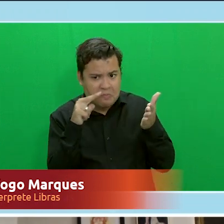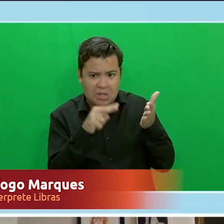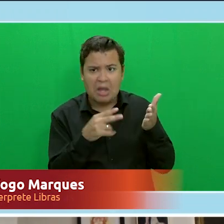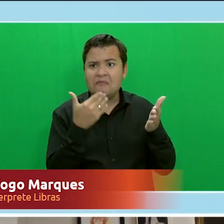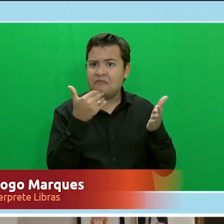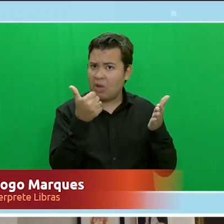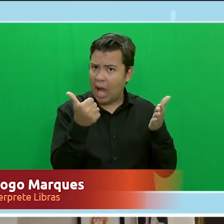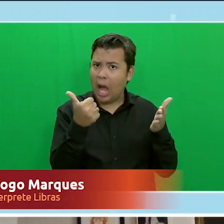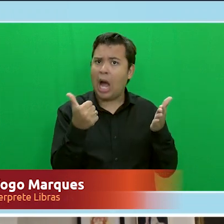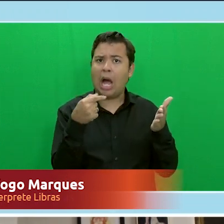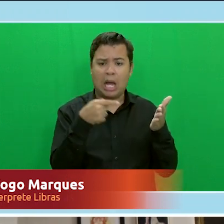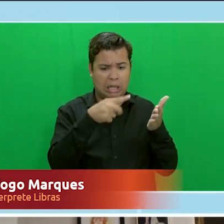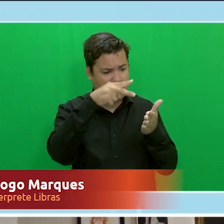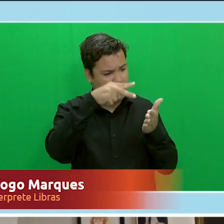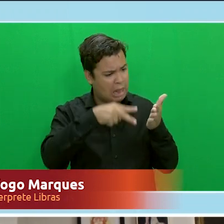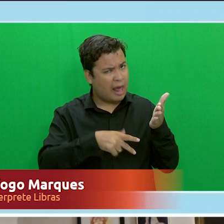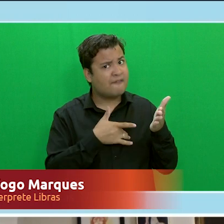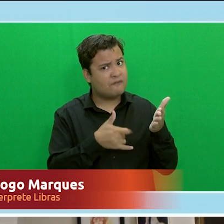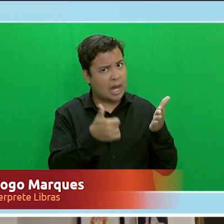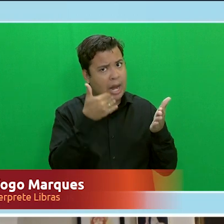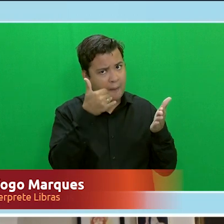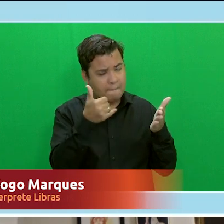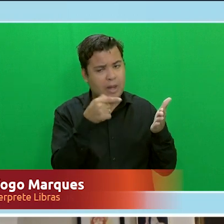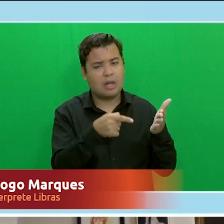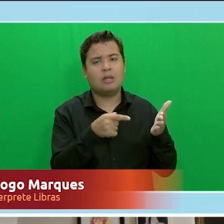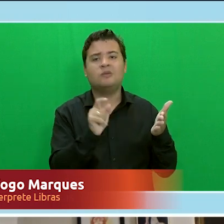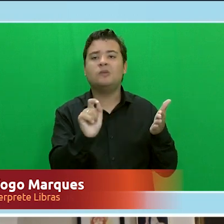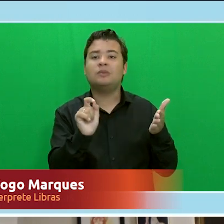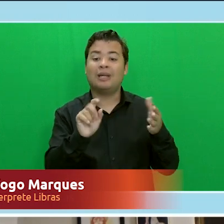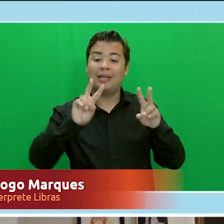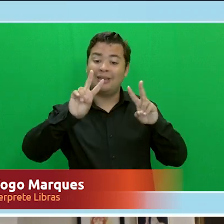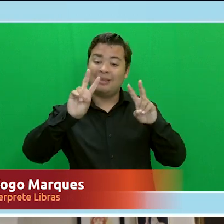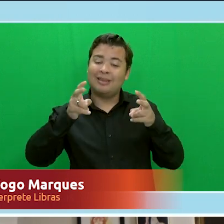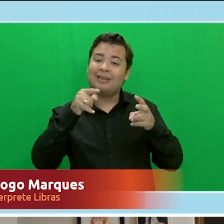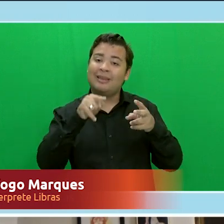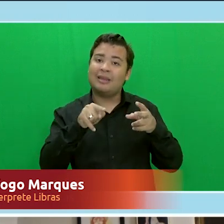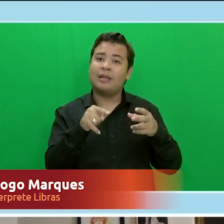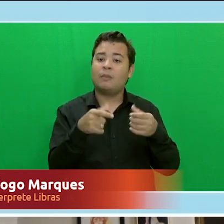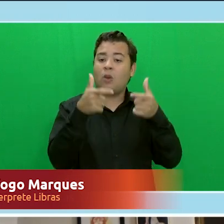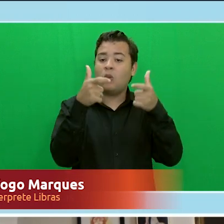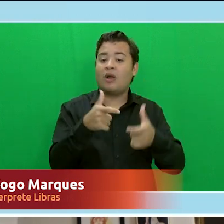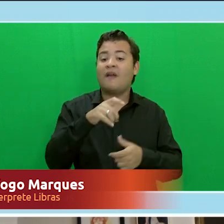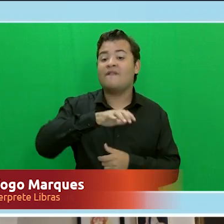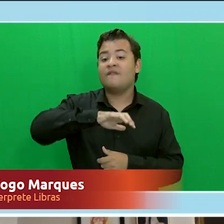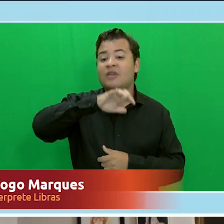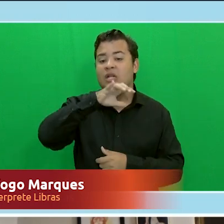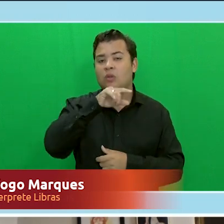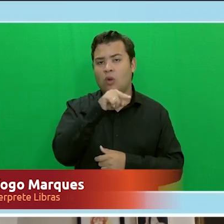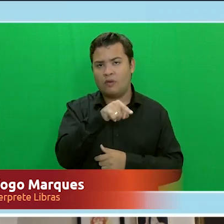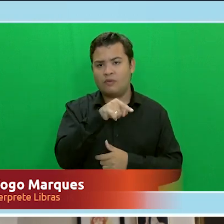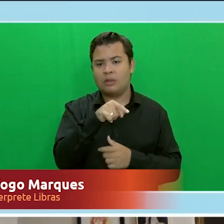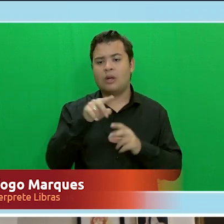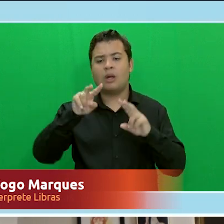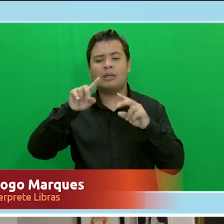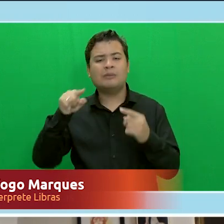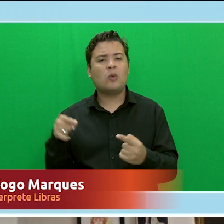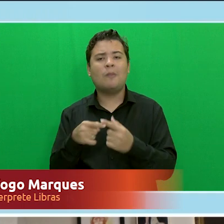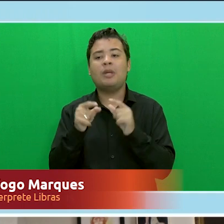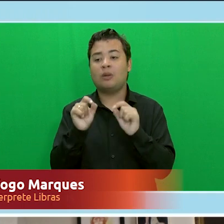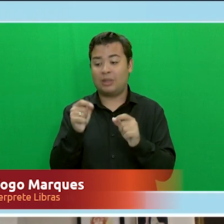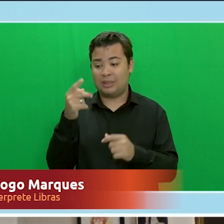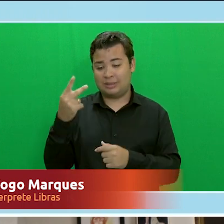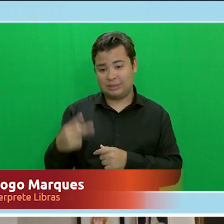né? E então, sobre a Vila Nova, que se remete à construção de